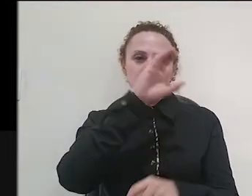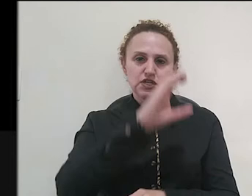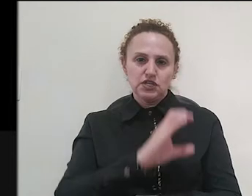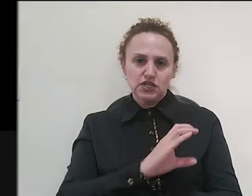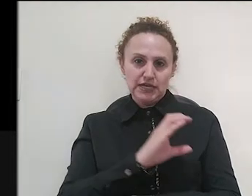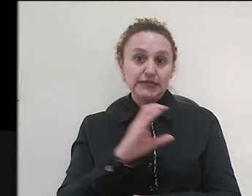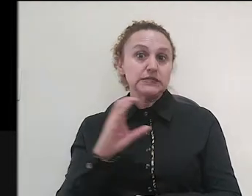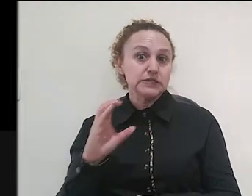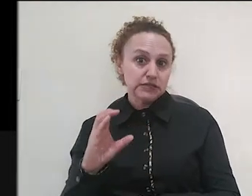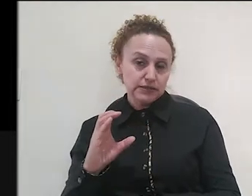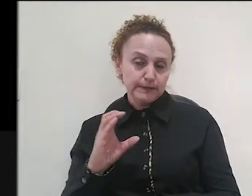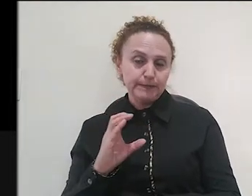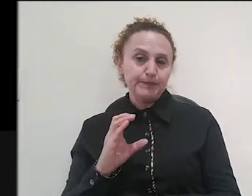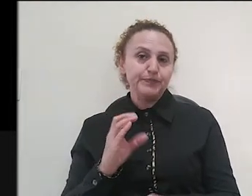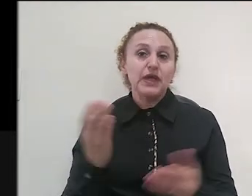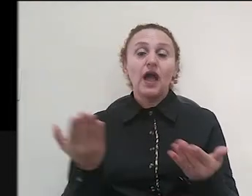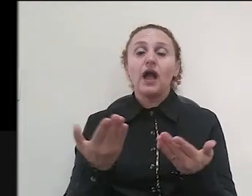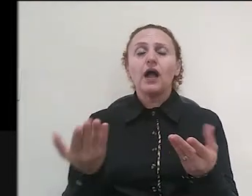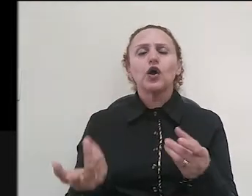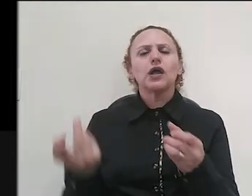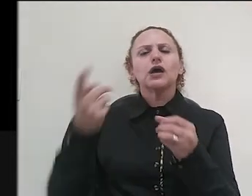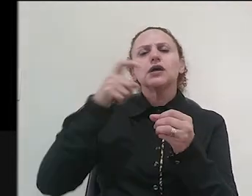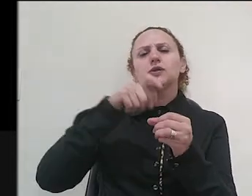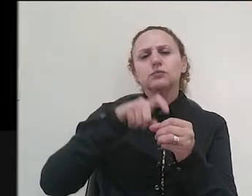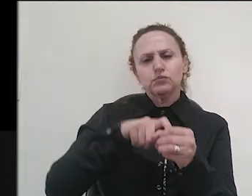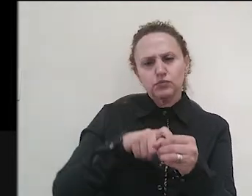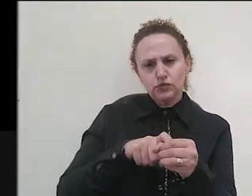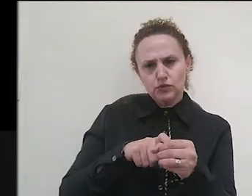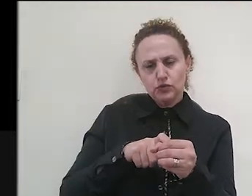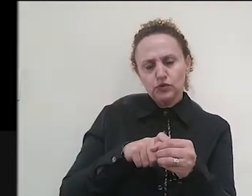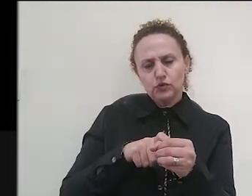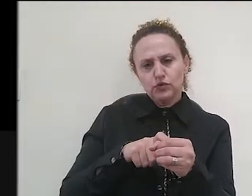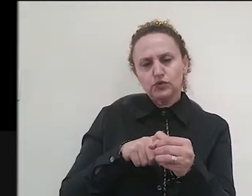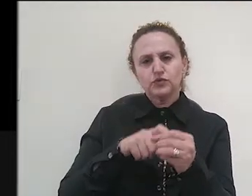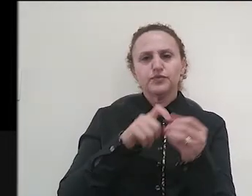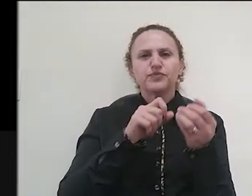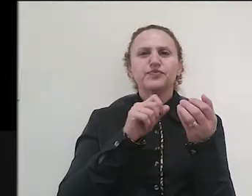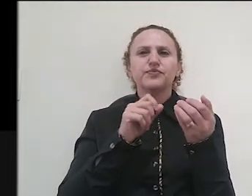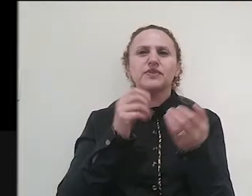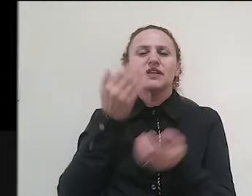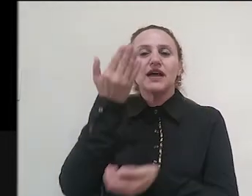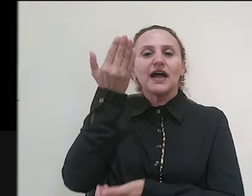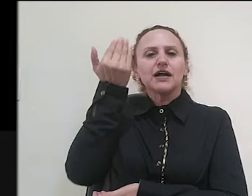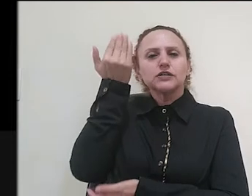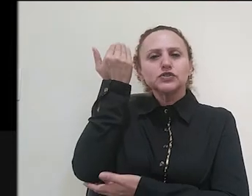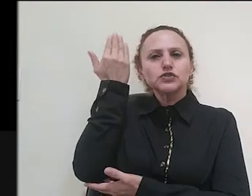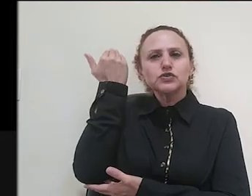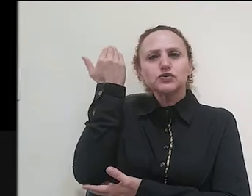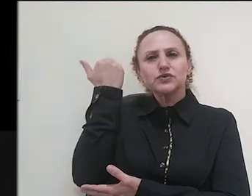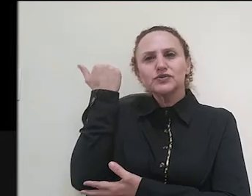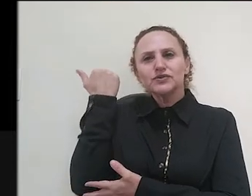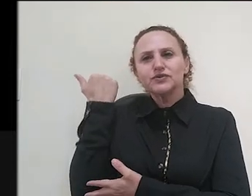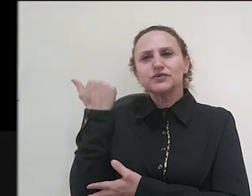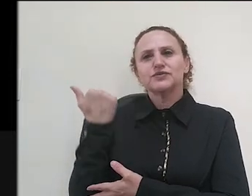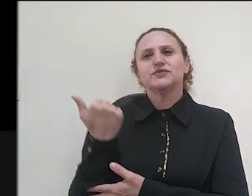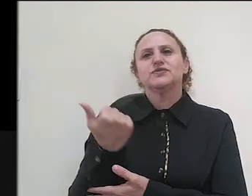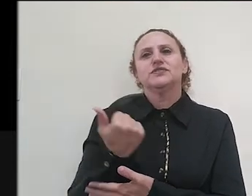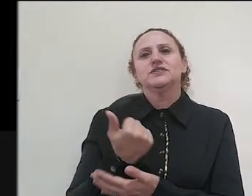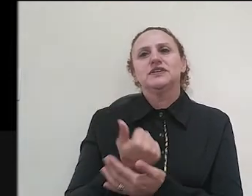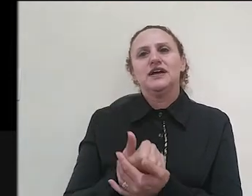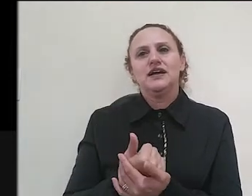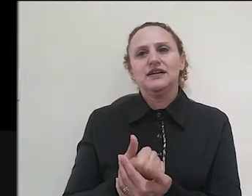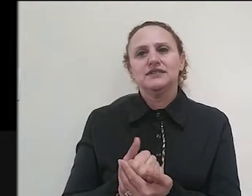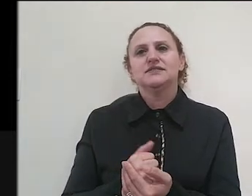vai ter um retorno aos ideais da antiguidade clássica, por isso que eu quis começar pela antiguidade clássica. Então, uma das características é o